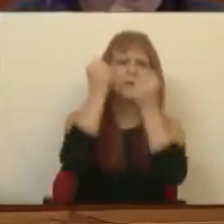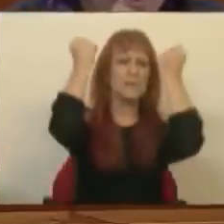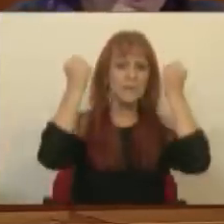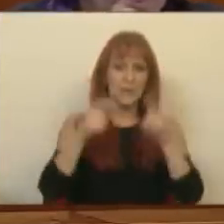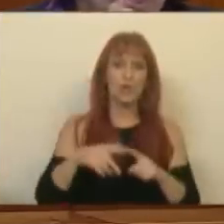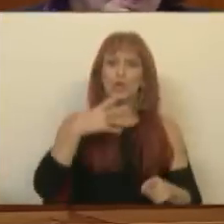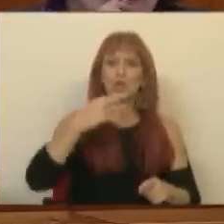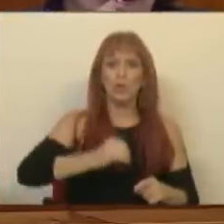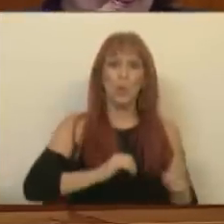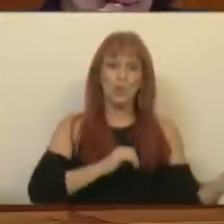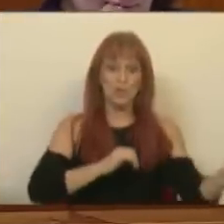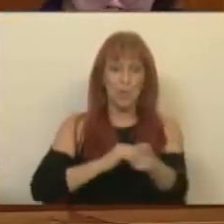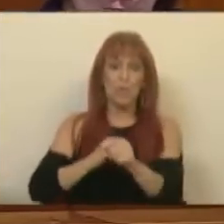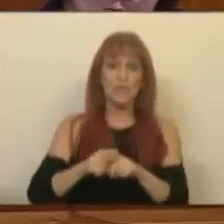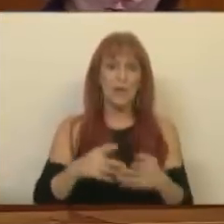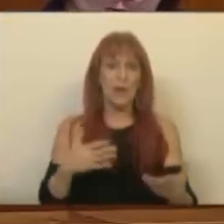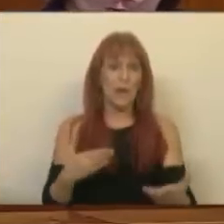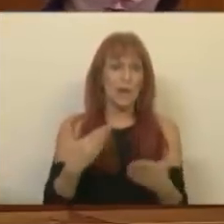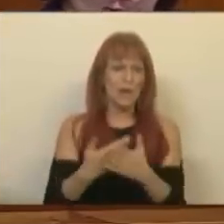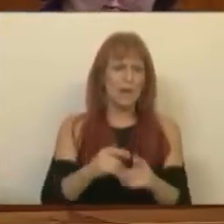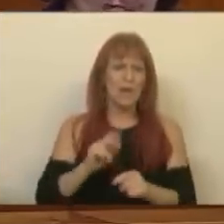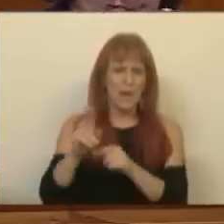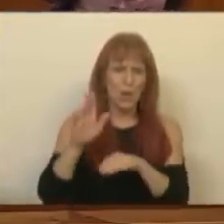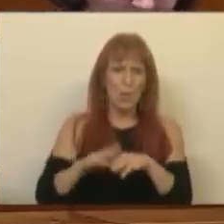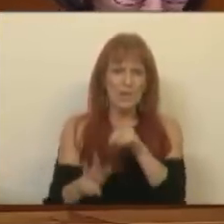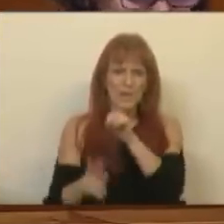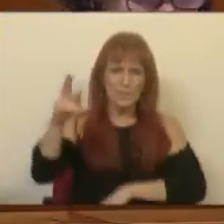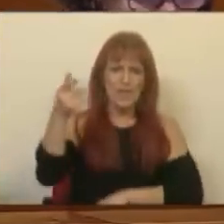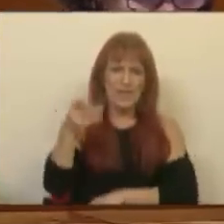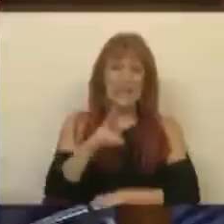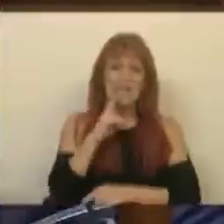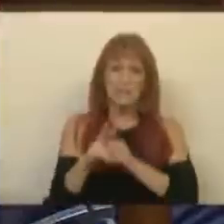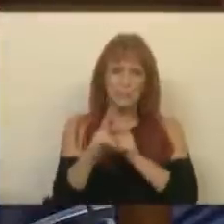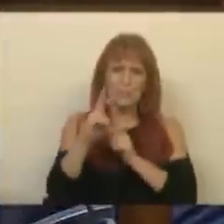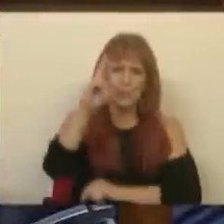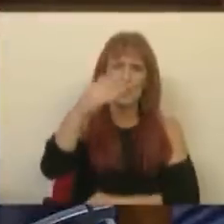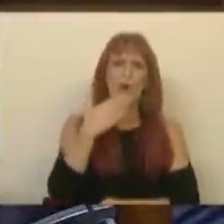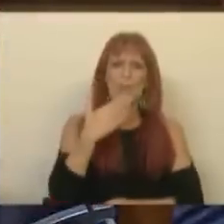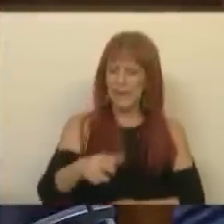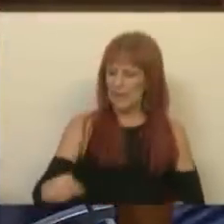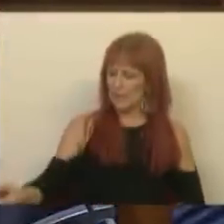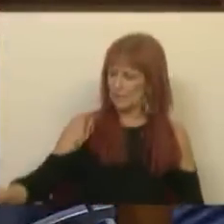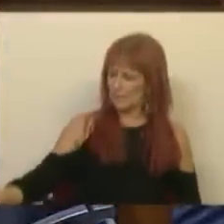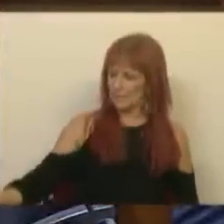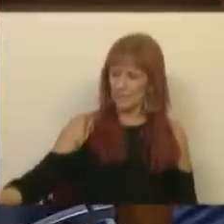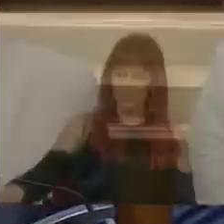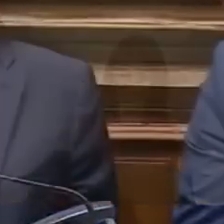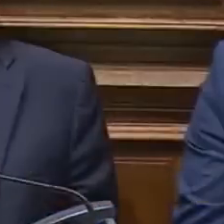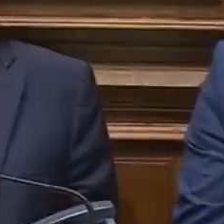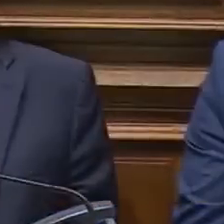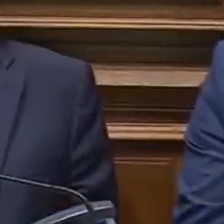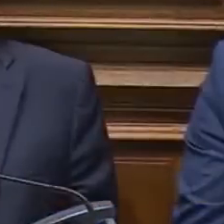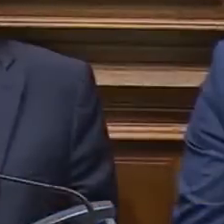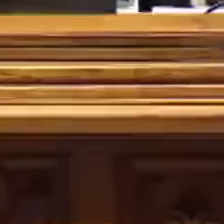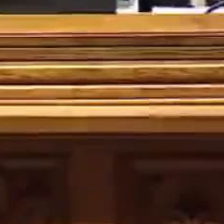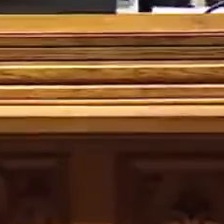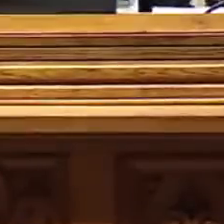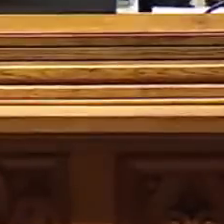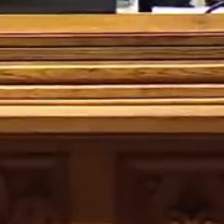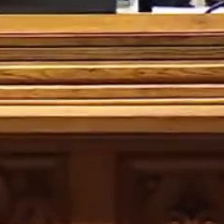todos aqueles que seriam afetados pela subida dramática da taxa de juro para